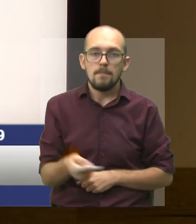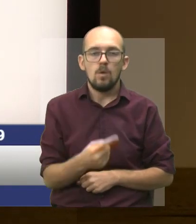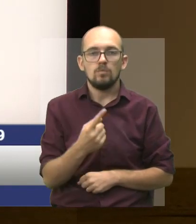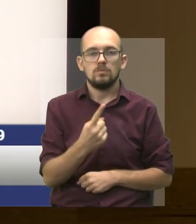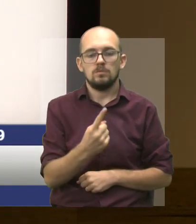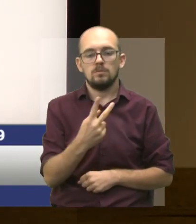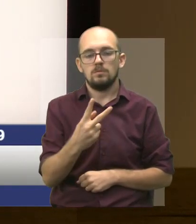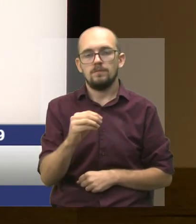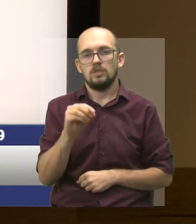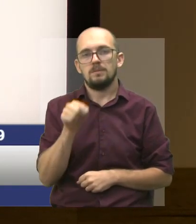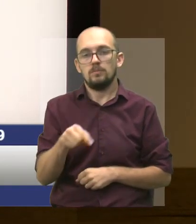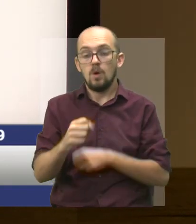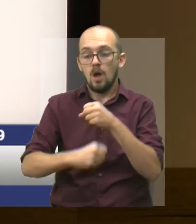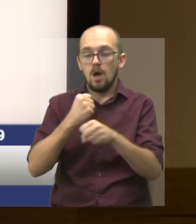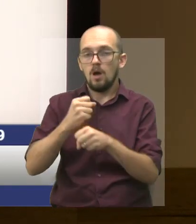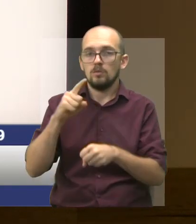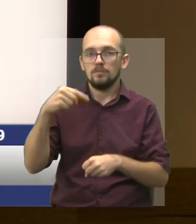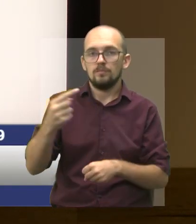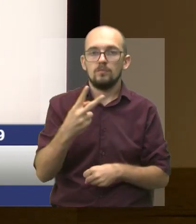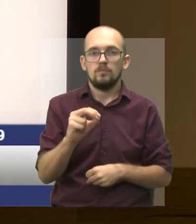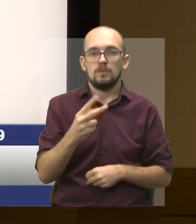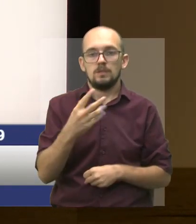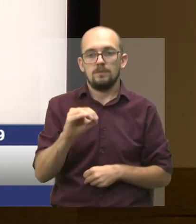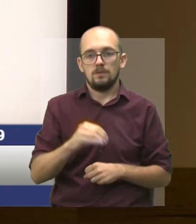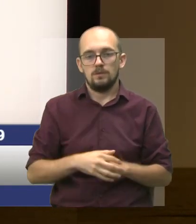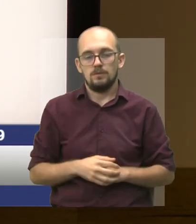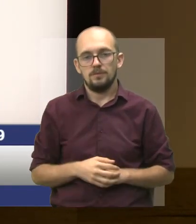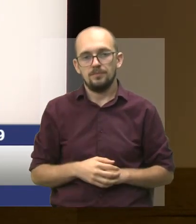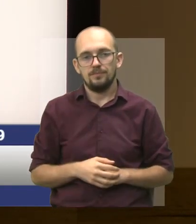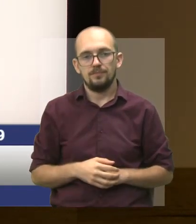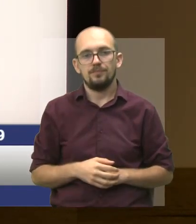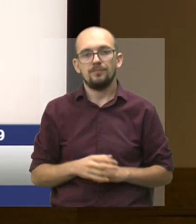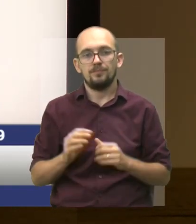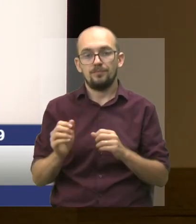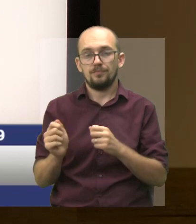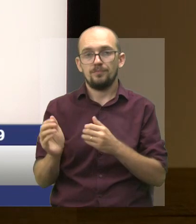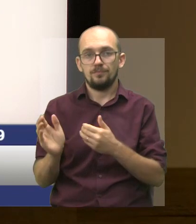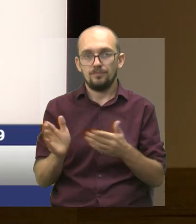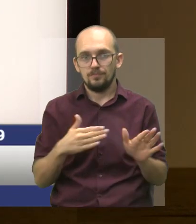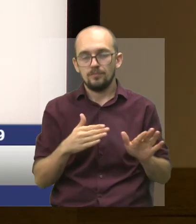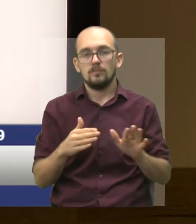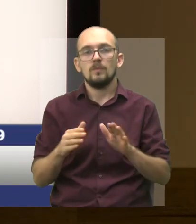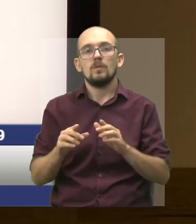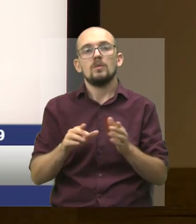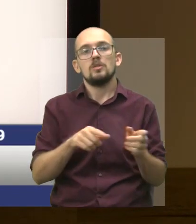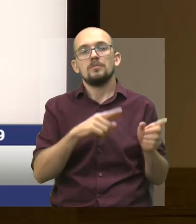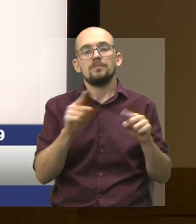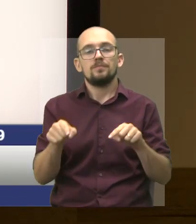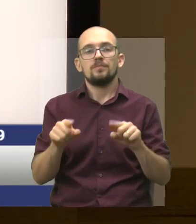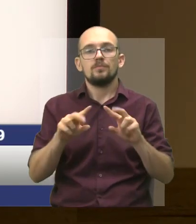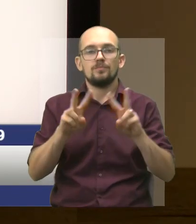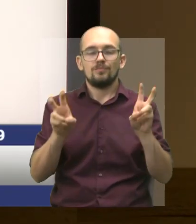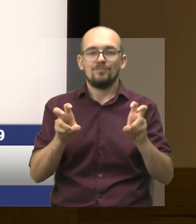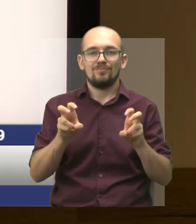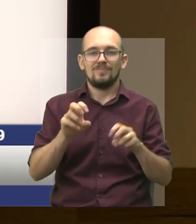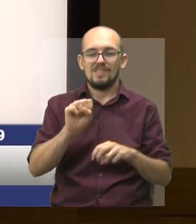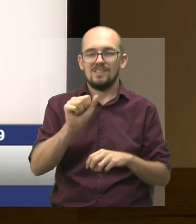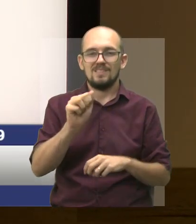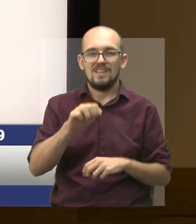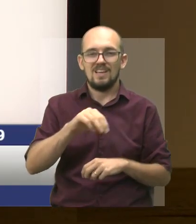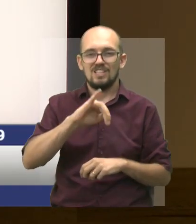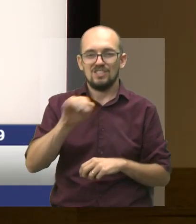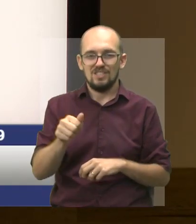2020. A agência reguladora, então, também tem lá pessoal em cargos,